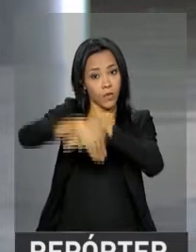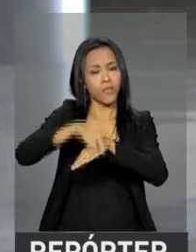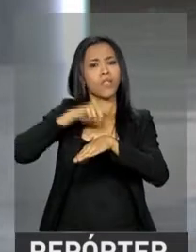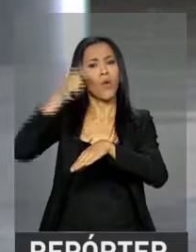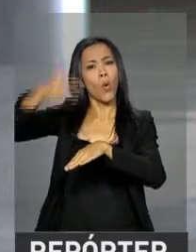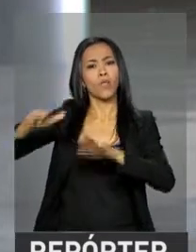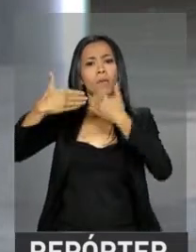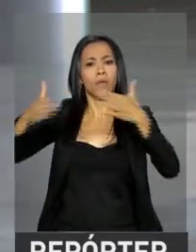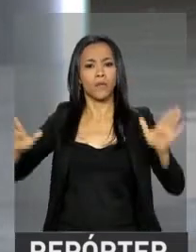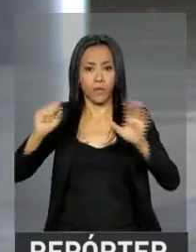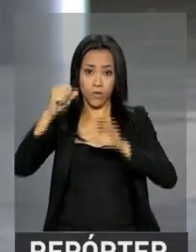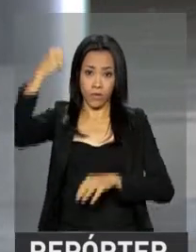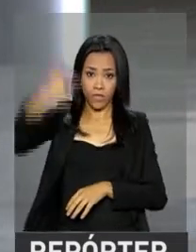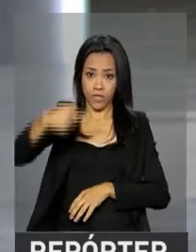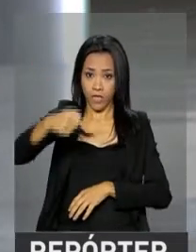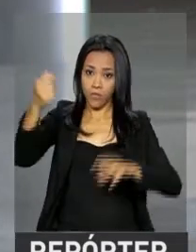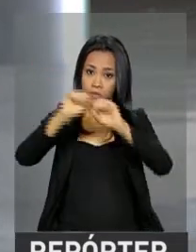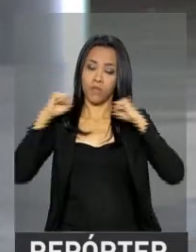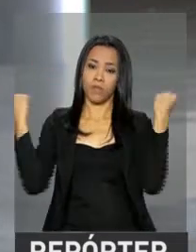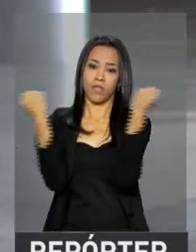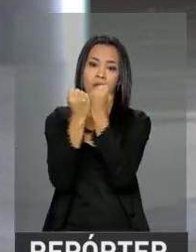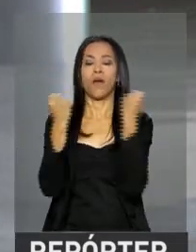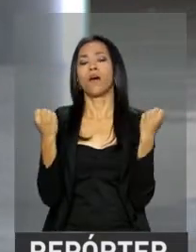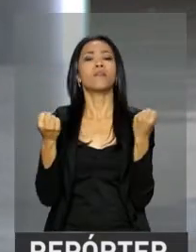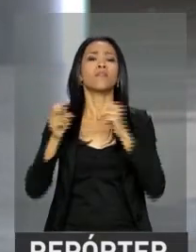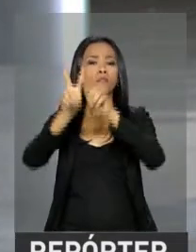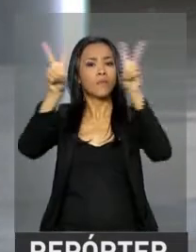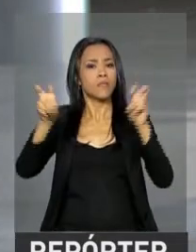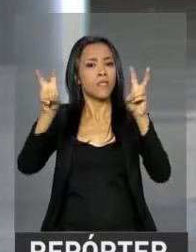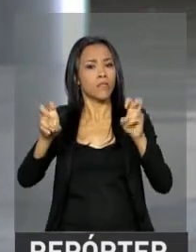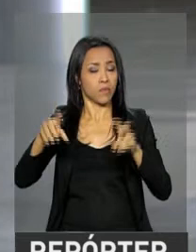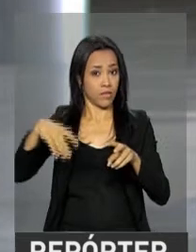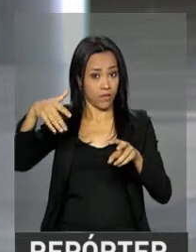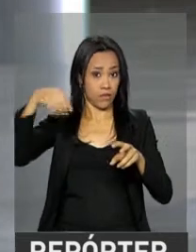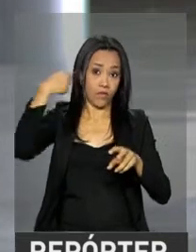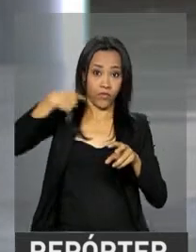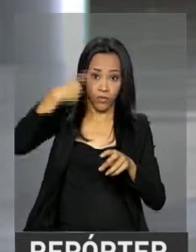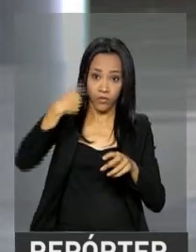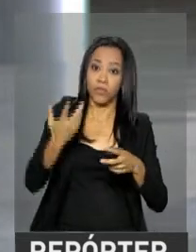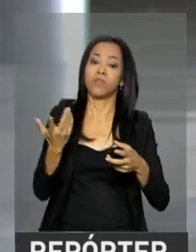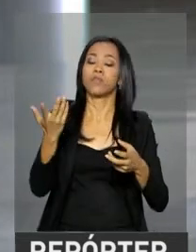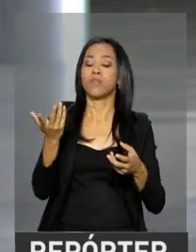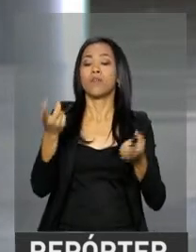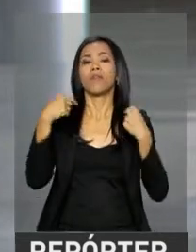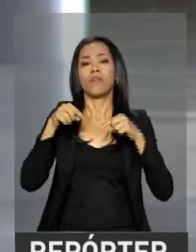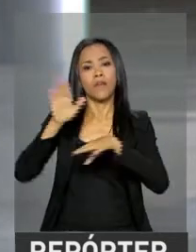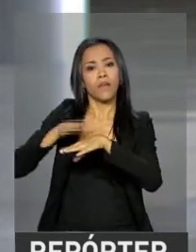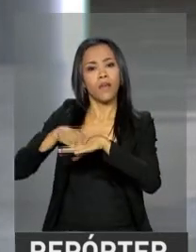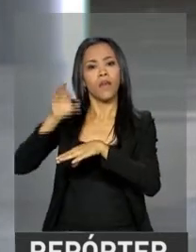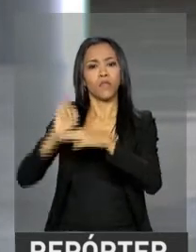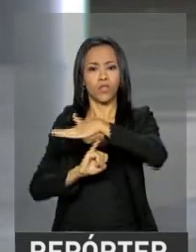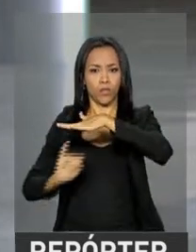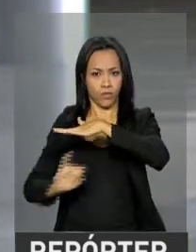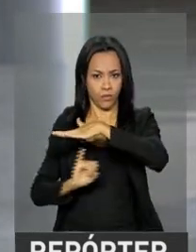abertura do 7º seminário internacional de direito administrativo e administração pública promovido pelo instituto brasiliense